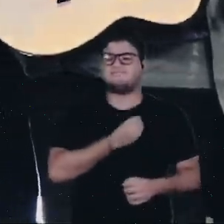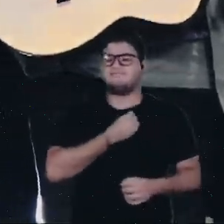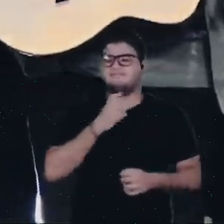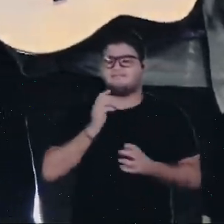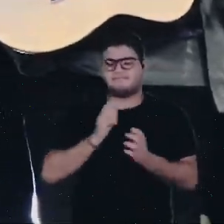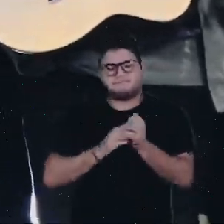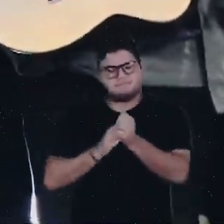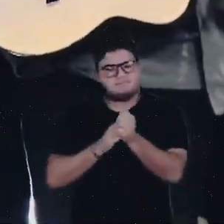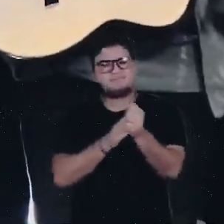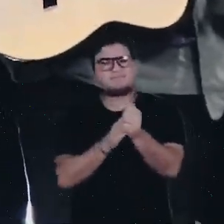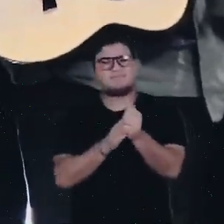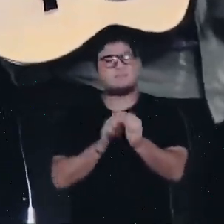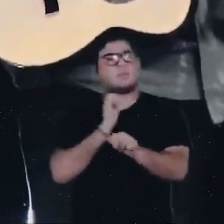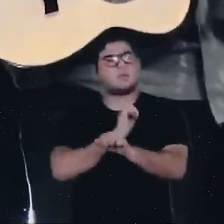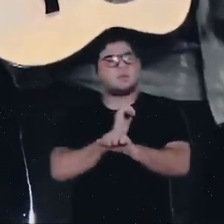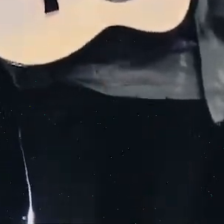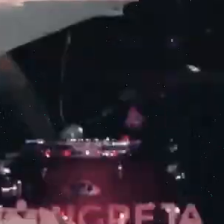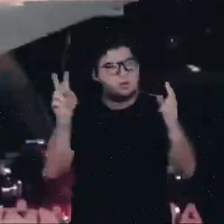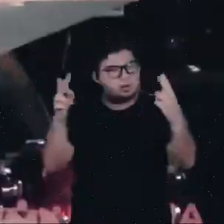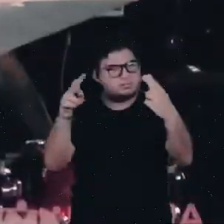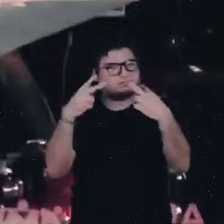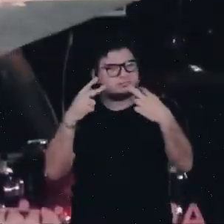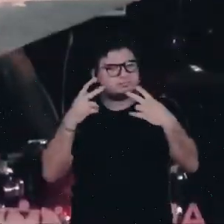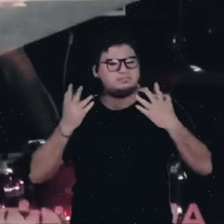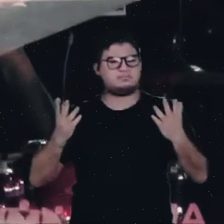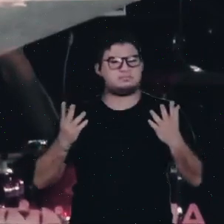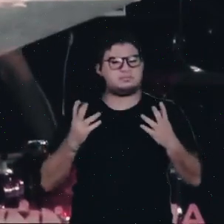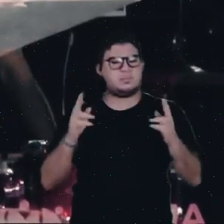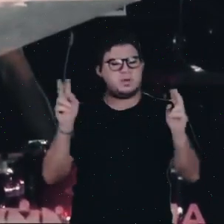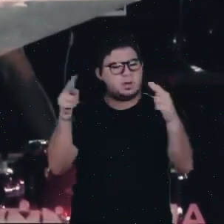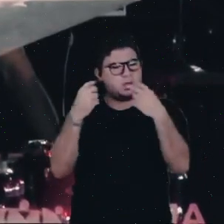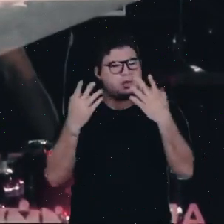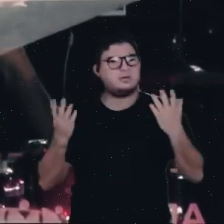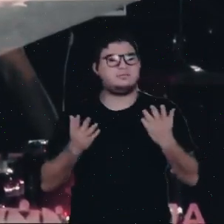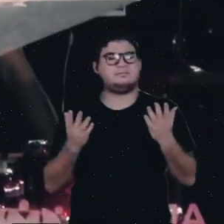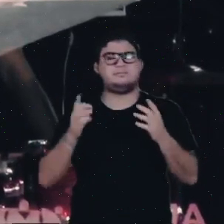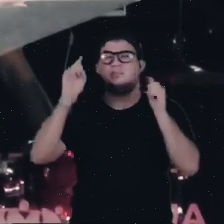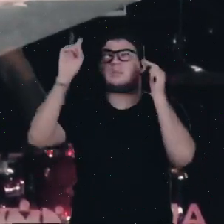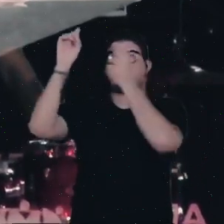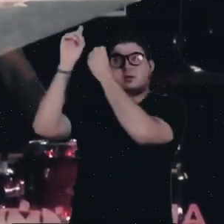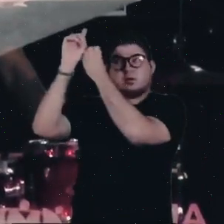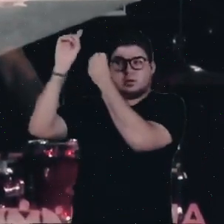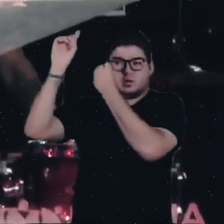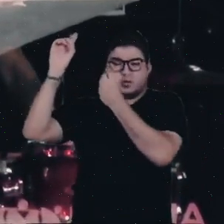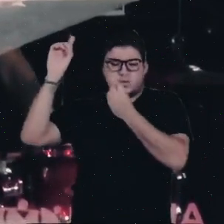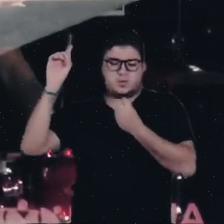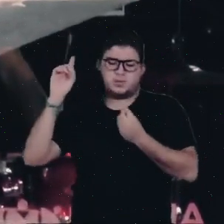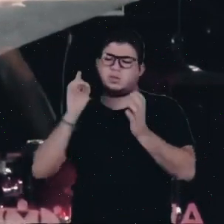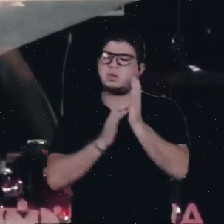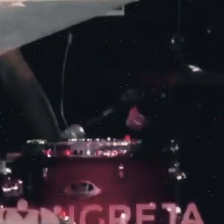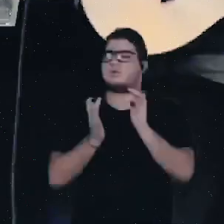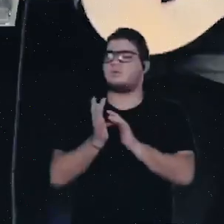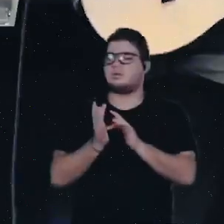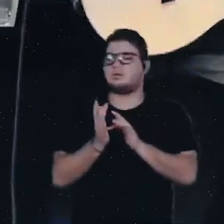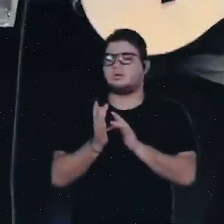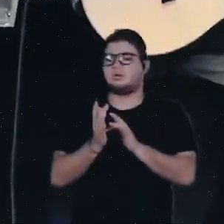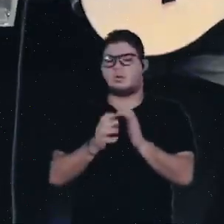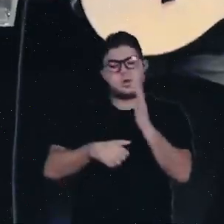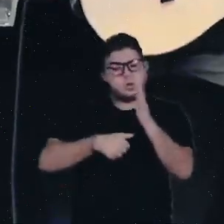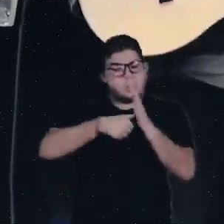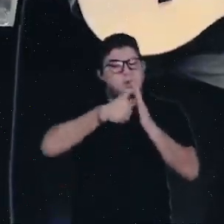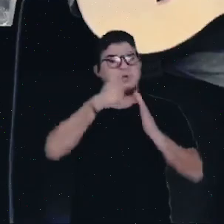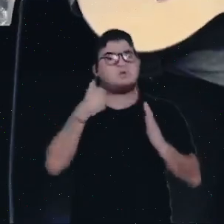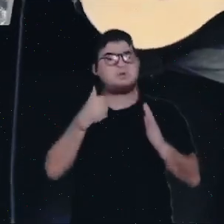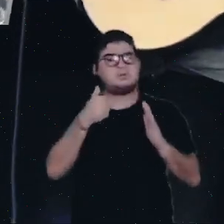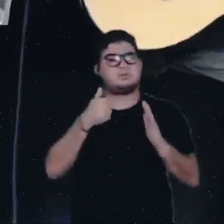dele. Espera, olha para mim, presta bem atenção. Deus enviou o seu único. Fala